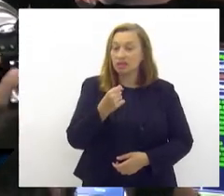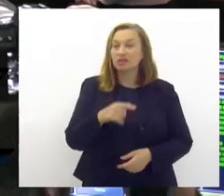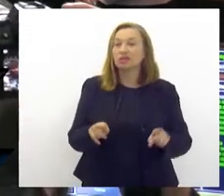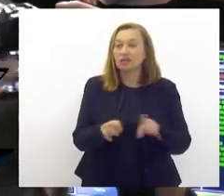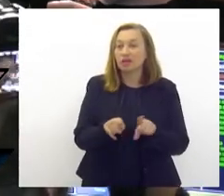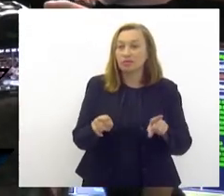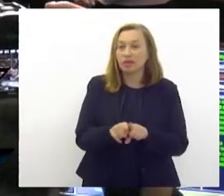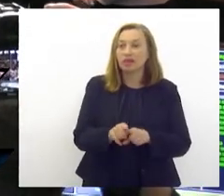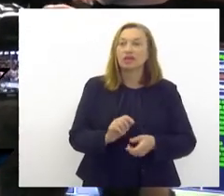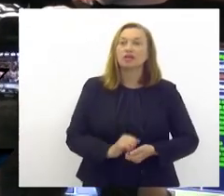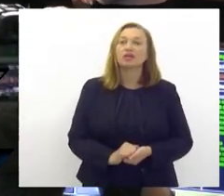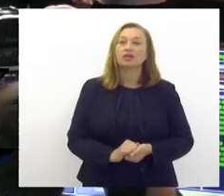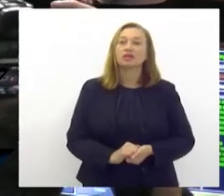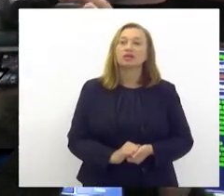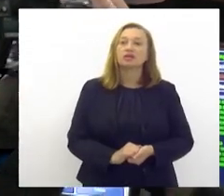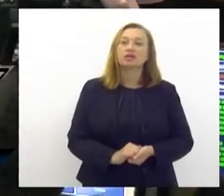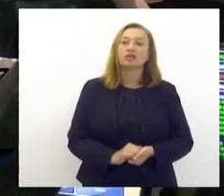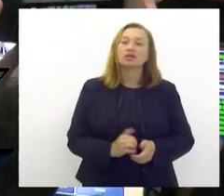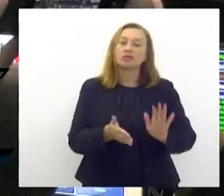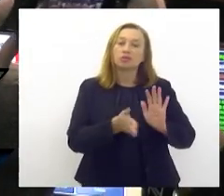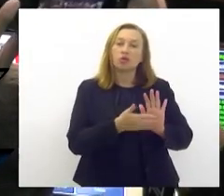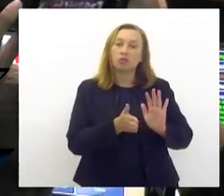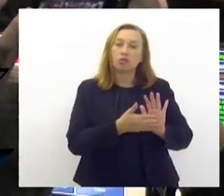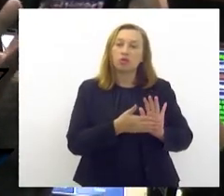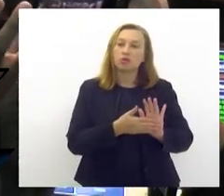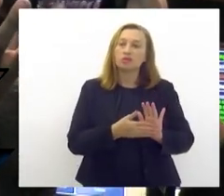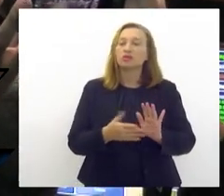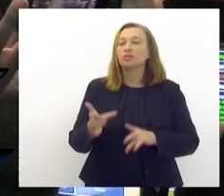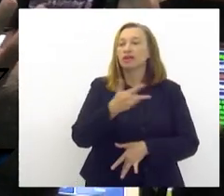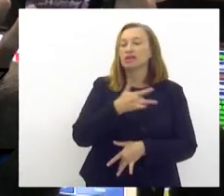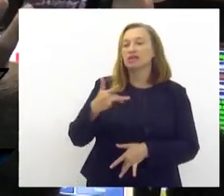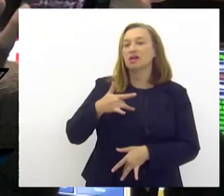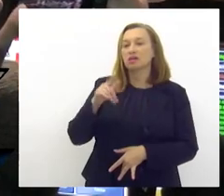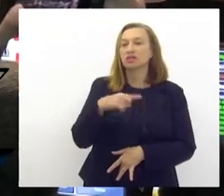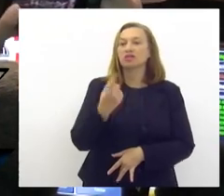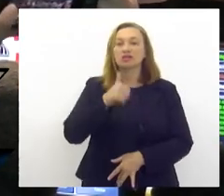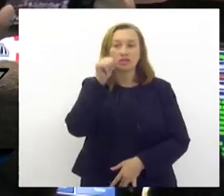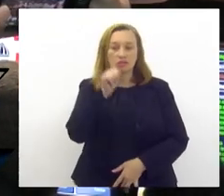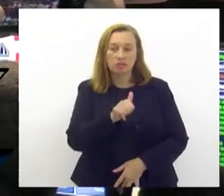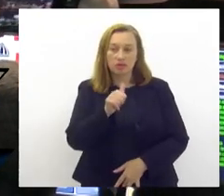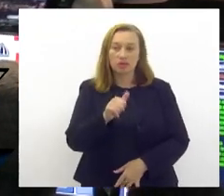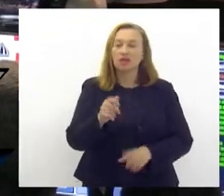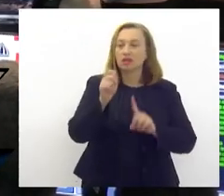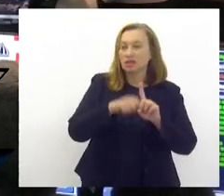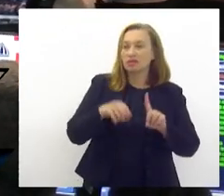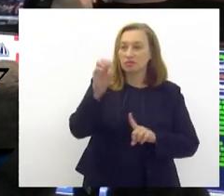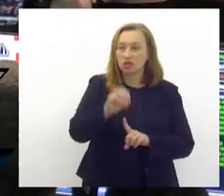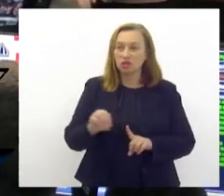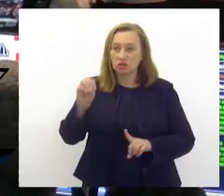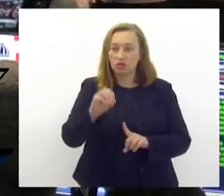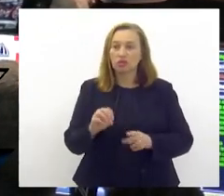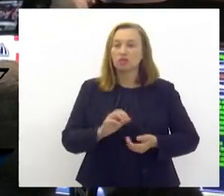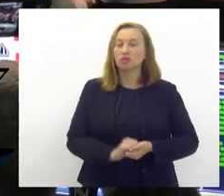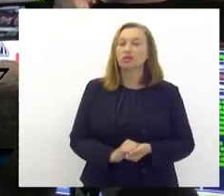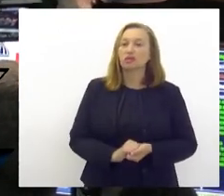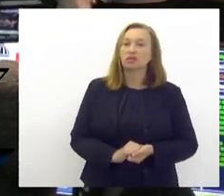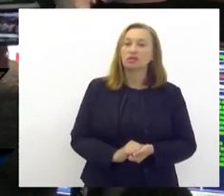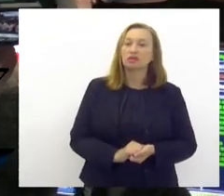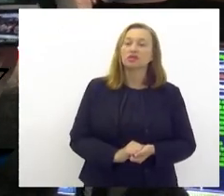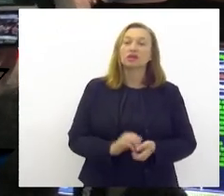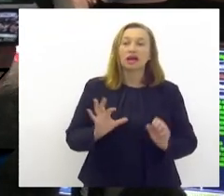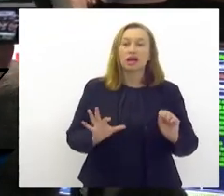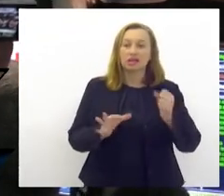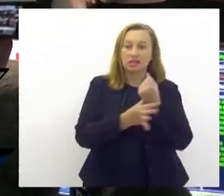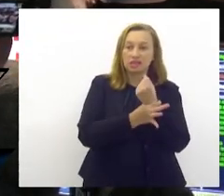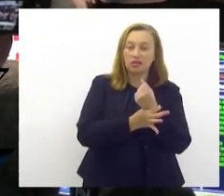também fazerem proposições para a saúde das nossas mulheres, e nesse mês de outubro, Outubro Rosa, a gente